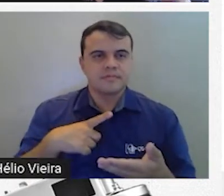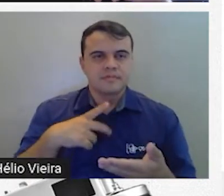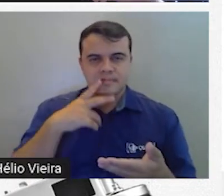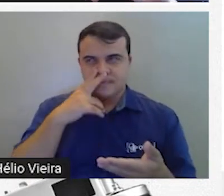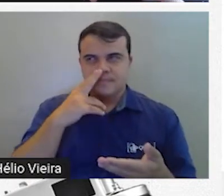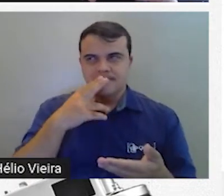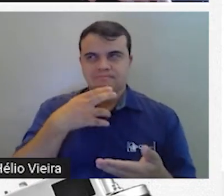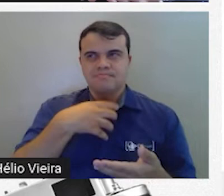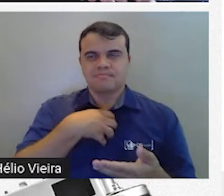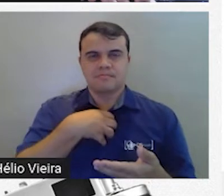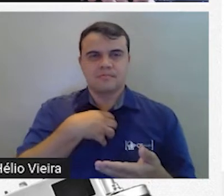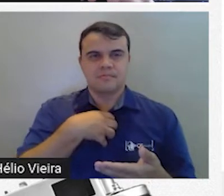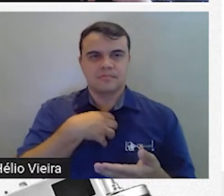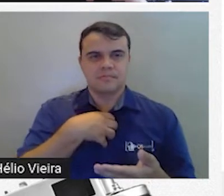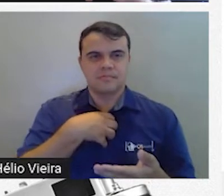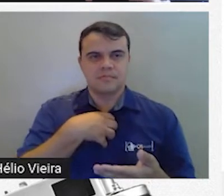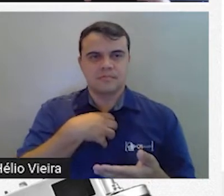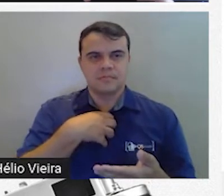esse